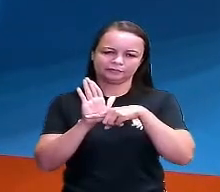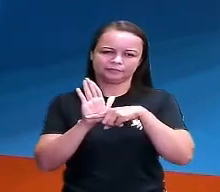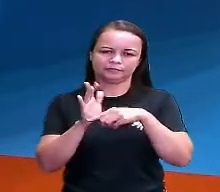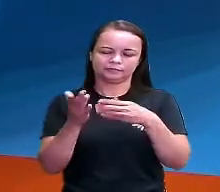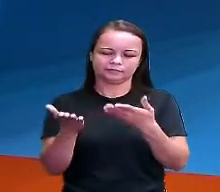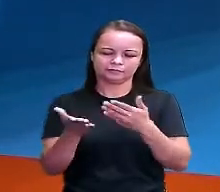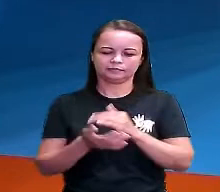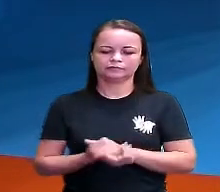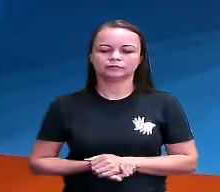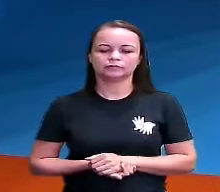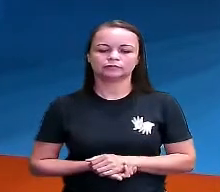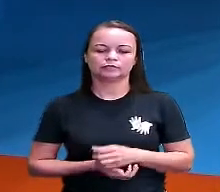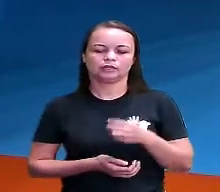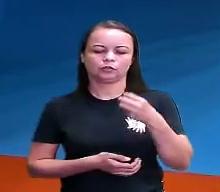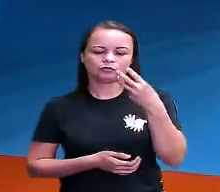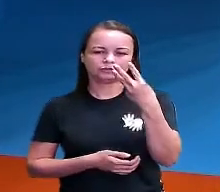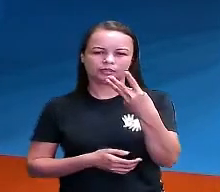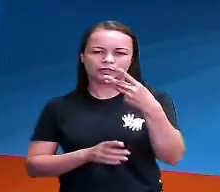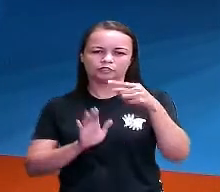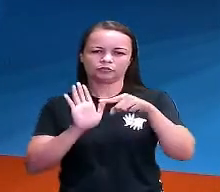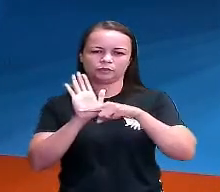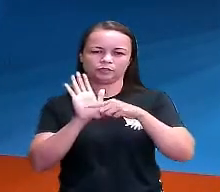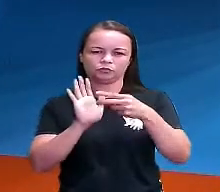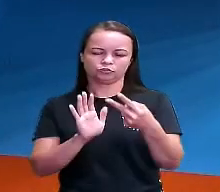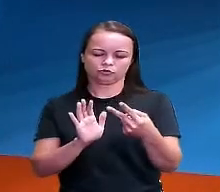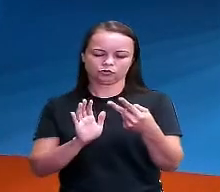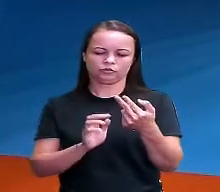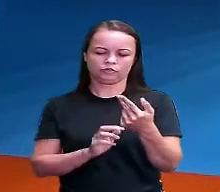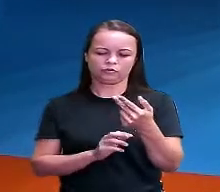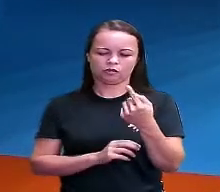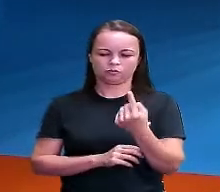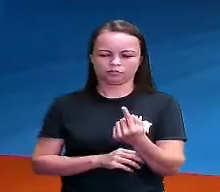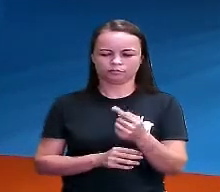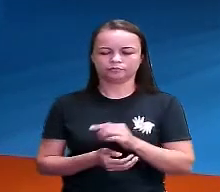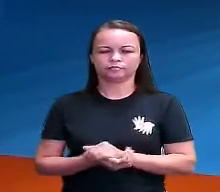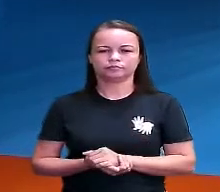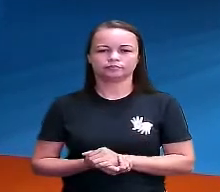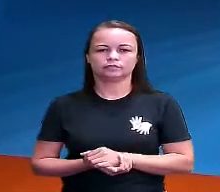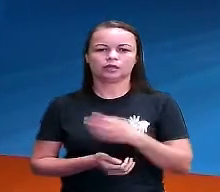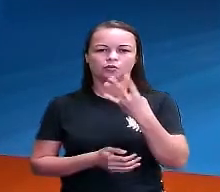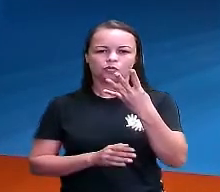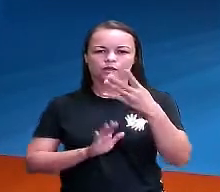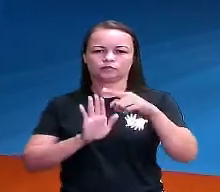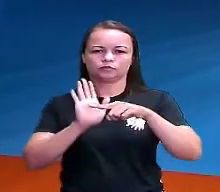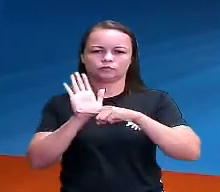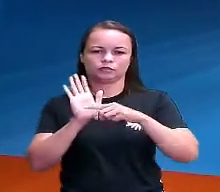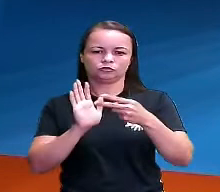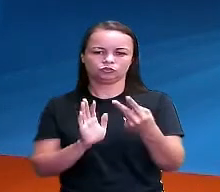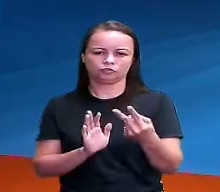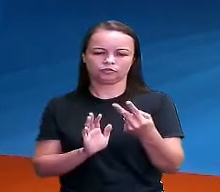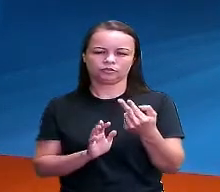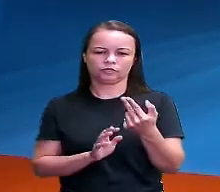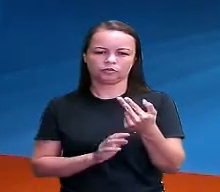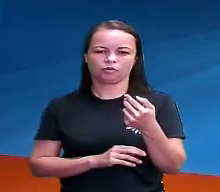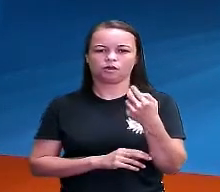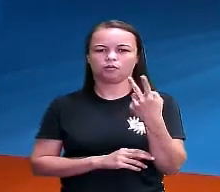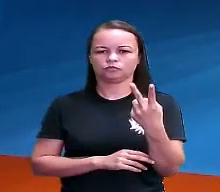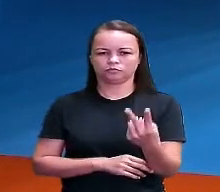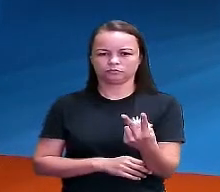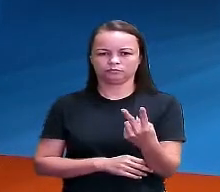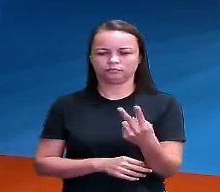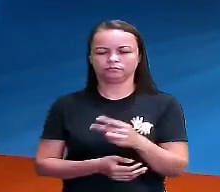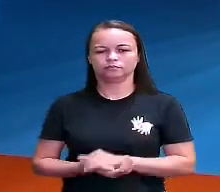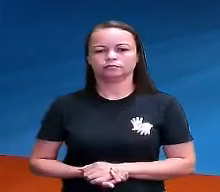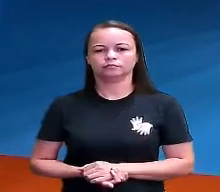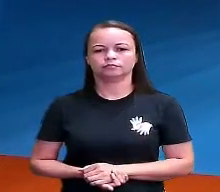continha. Tenho 3, tiro 2, ficou 1. Tenho 4, tiro 2, ficou